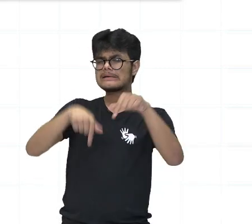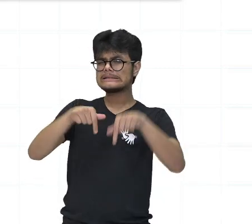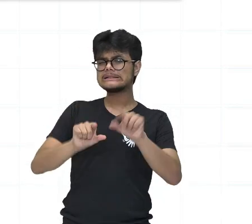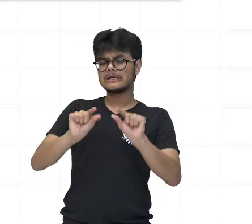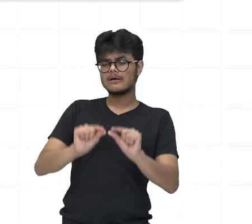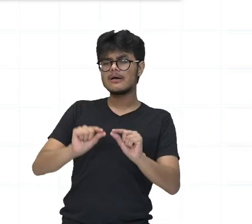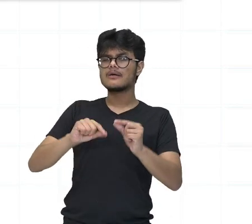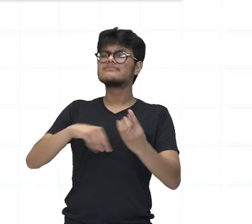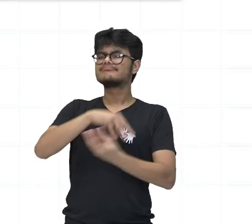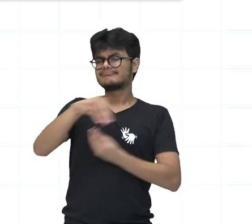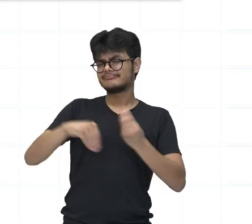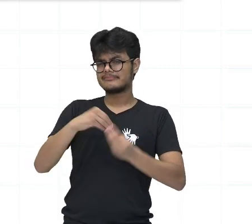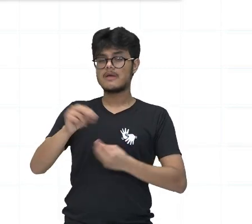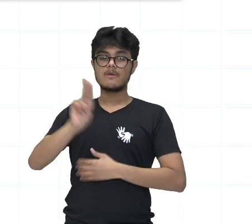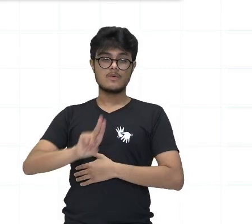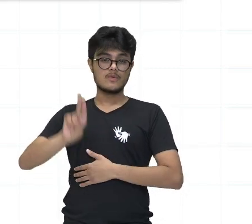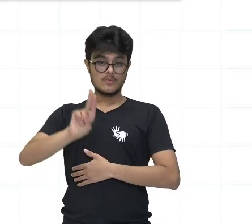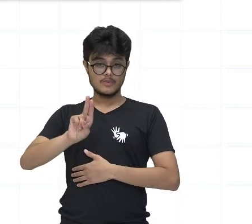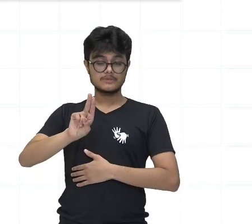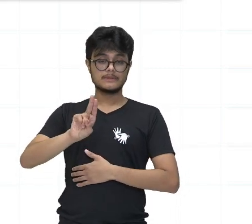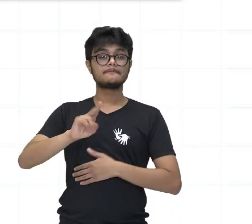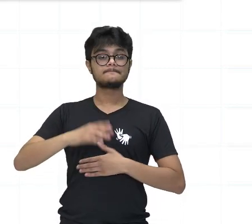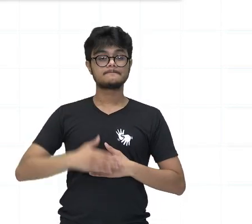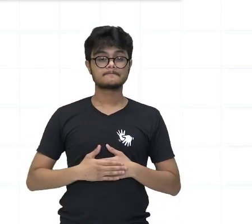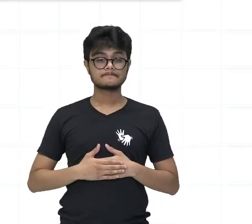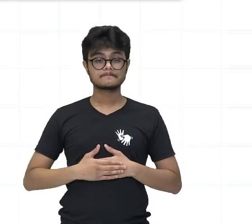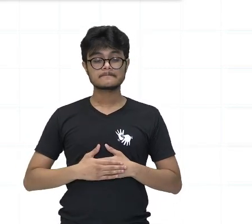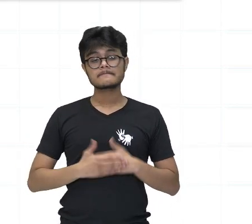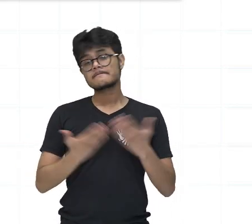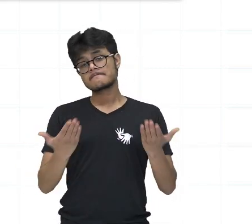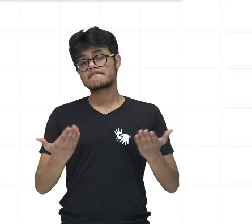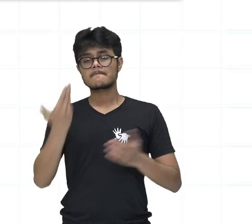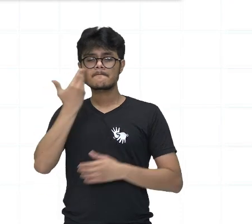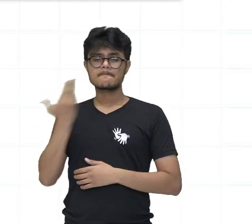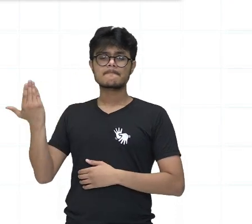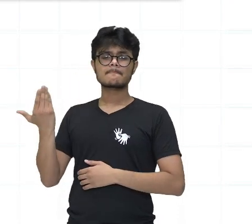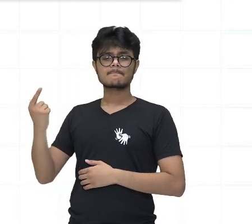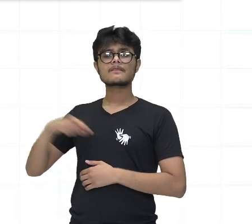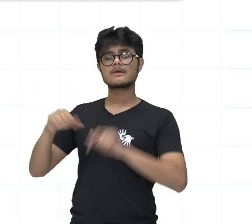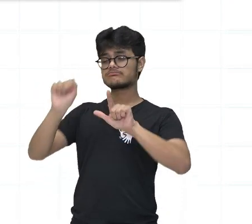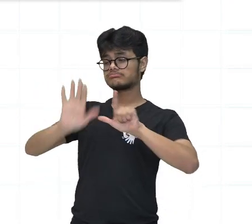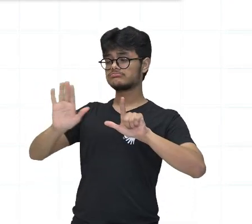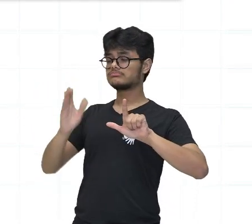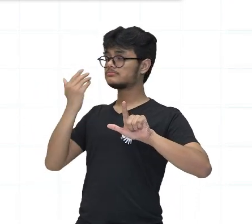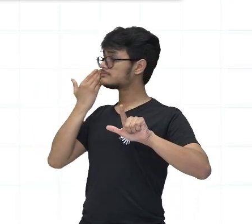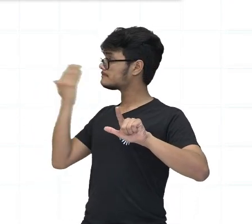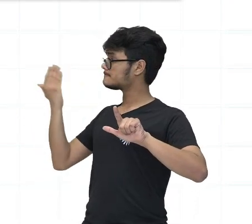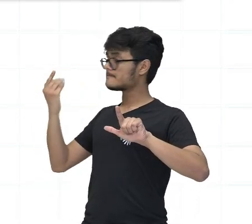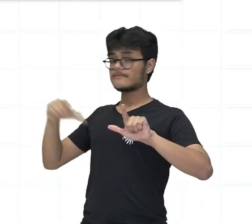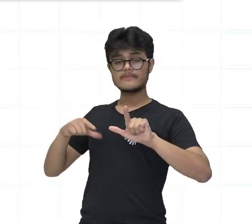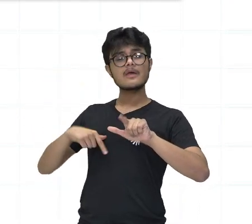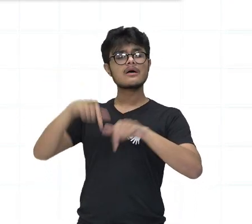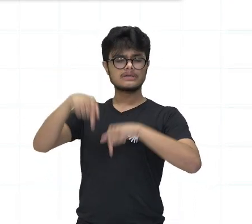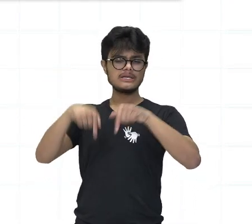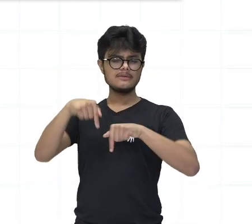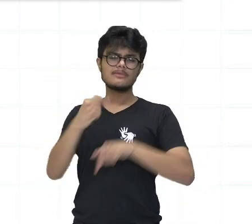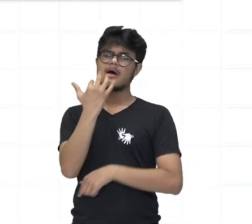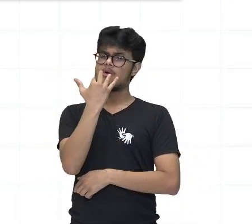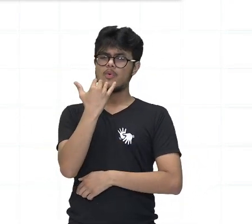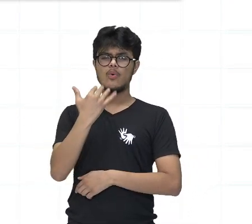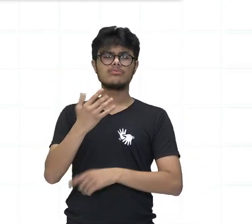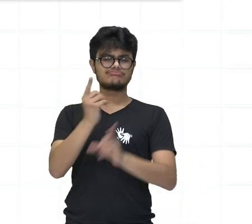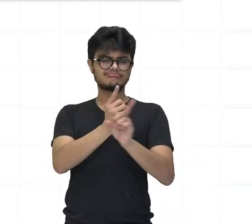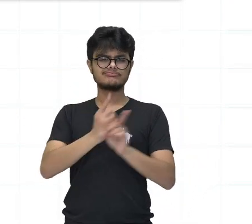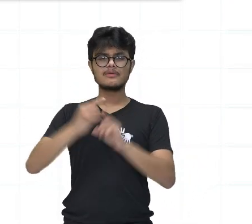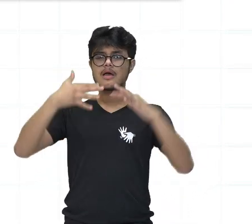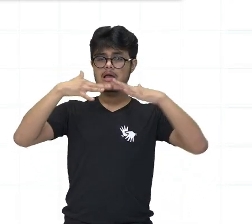entre si pelo aglutinante. Aí vocês podem ver ao lado Então, são os elementos encontrados na natureza, aí